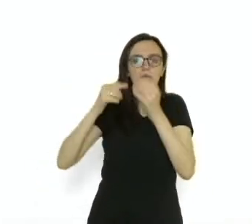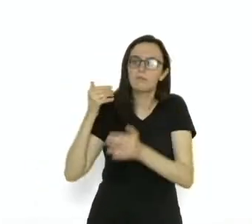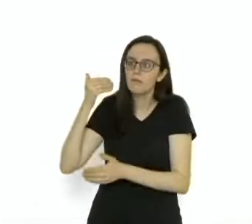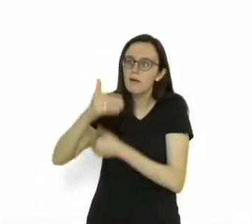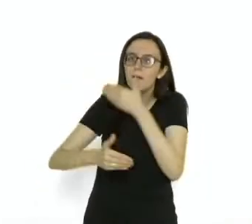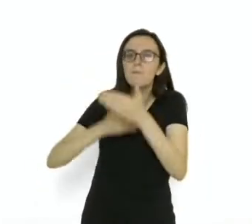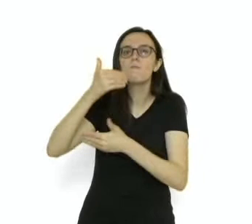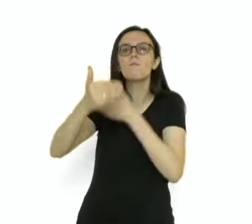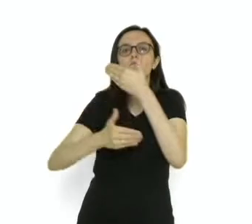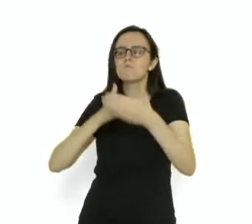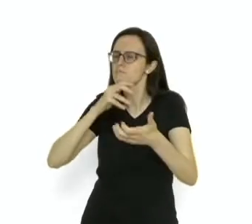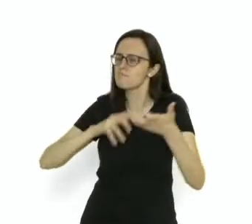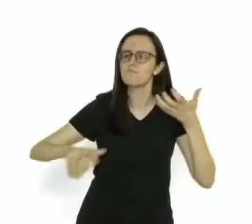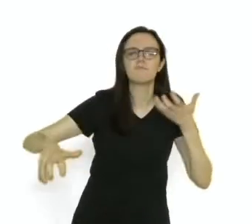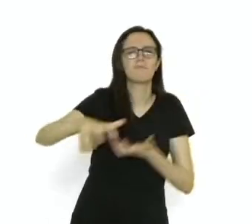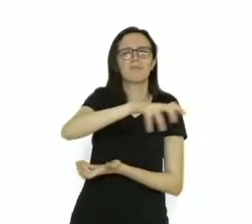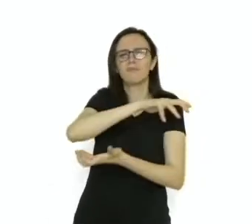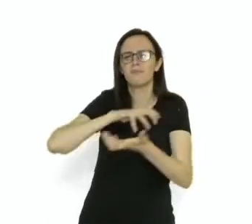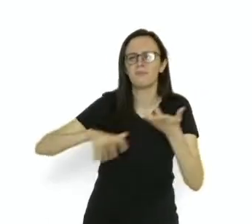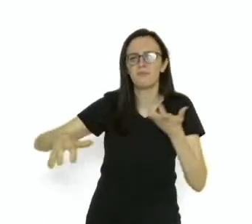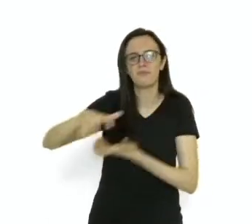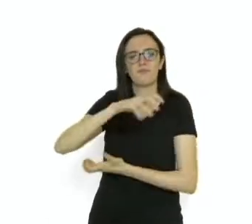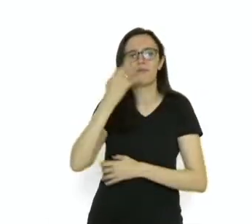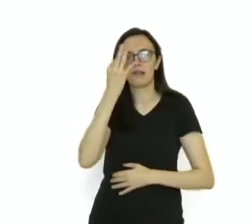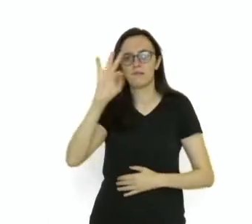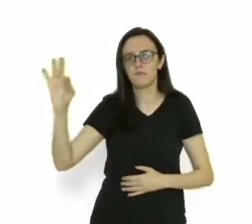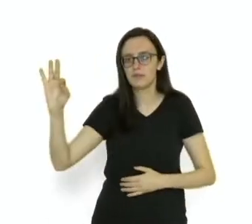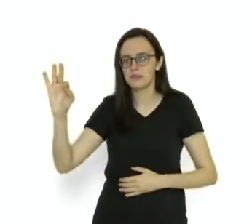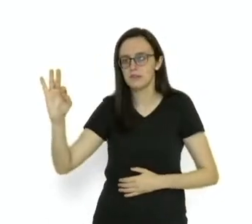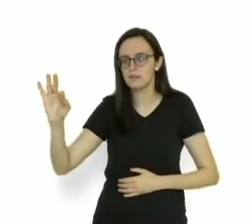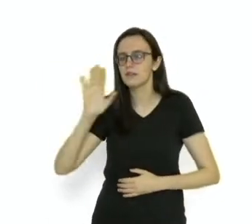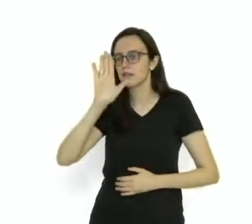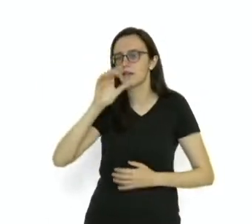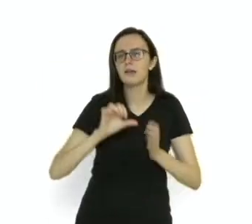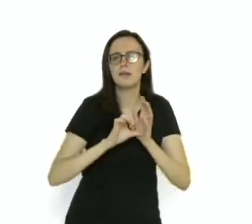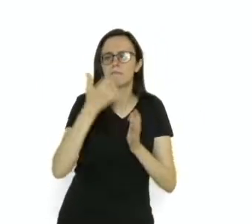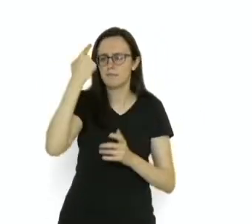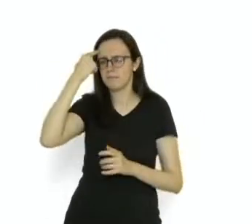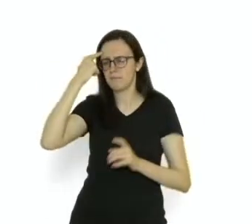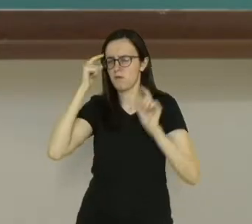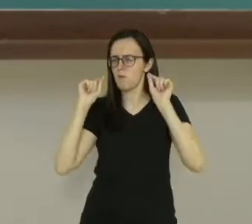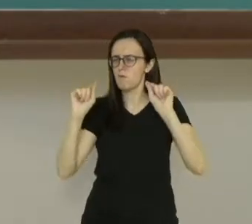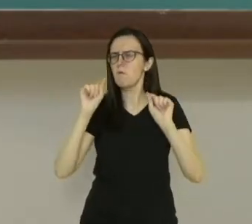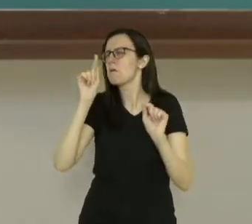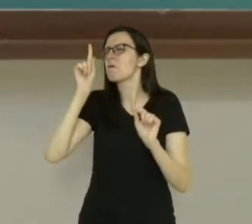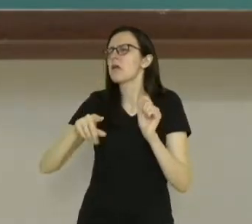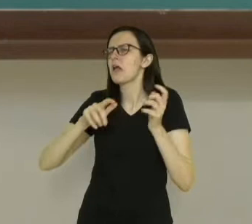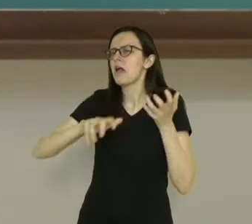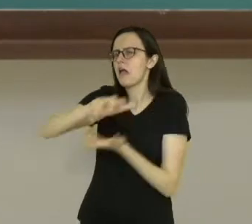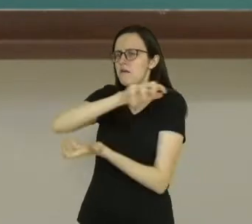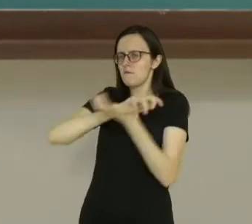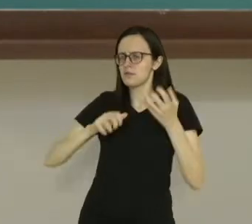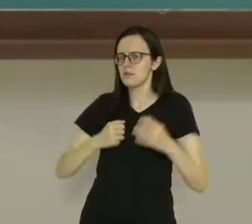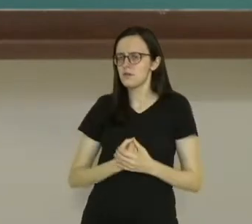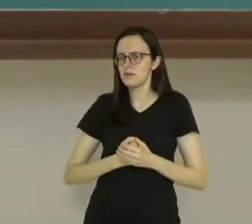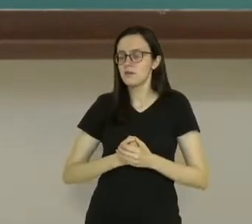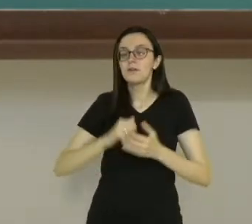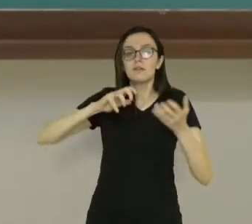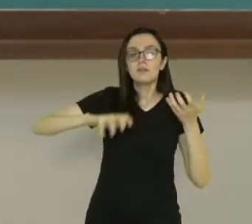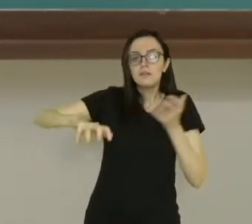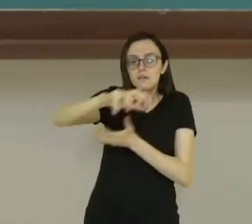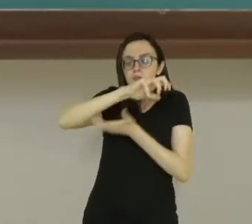processo revolucionário francês. Vamos primeiro pensar numa coisa, o que é revolução?